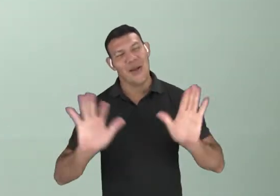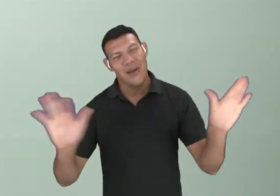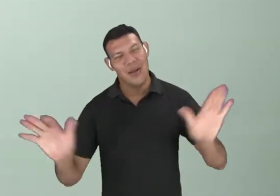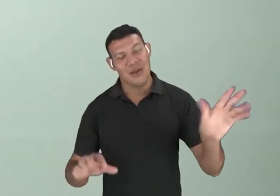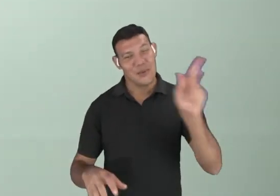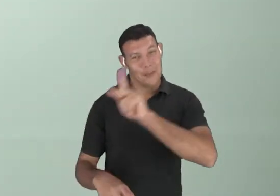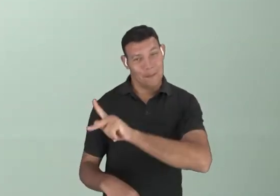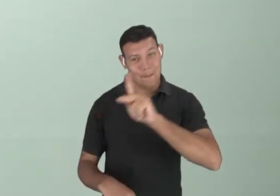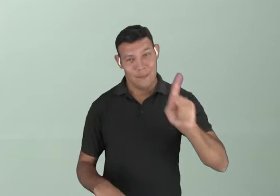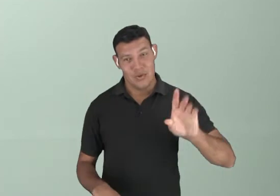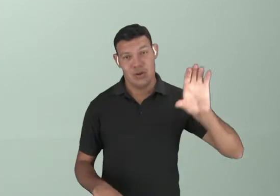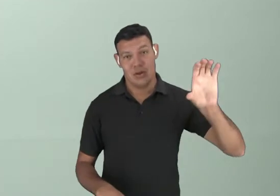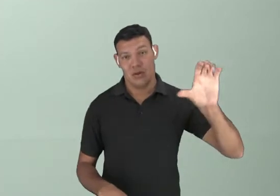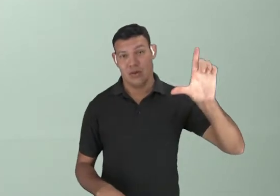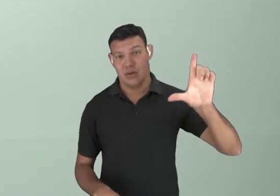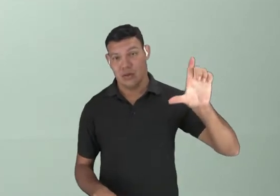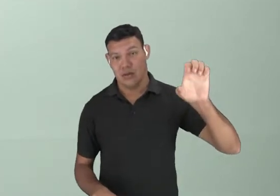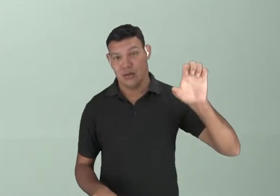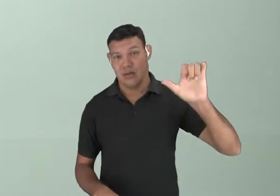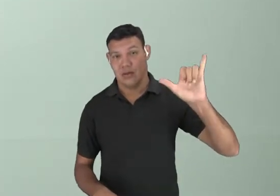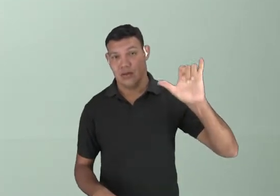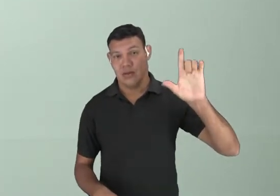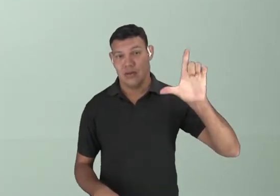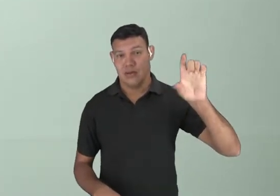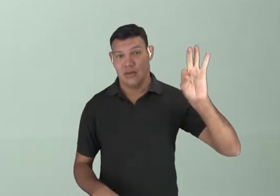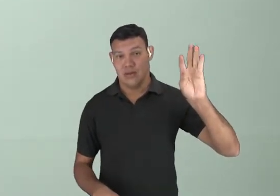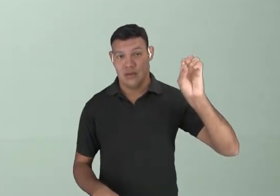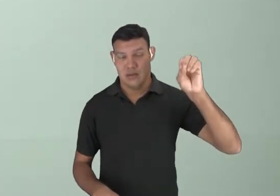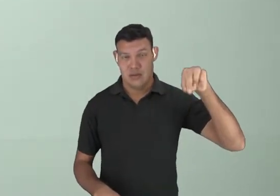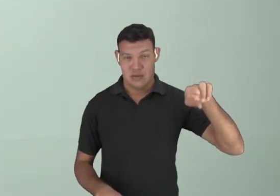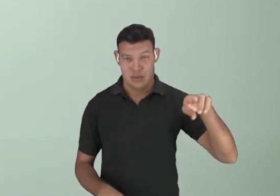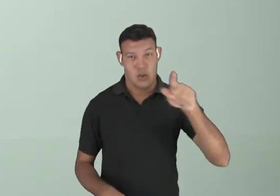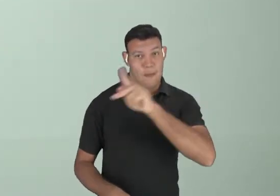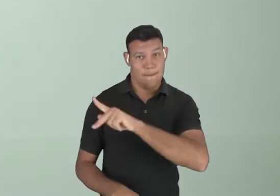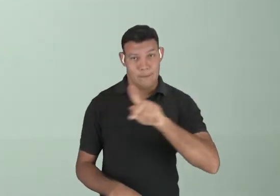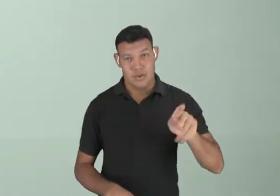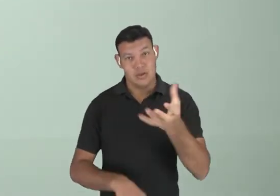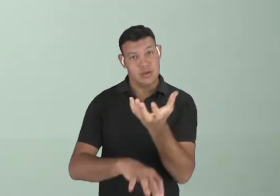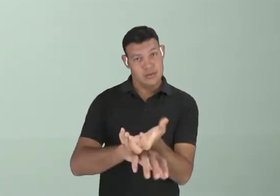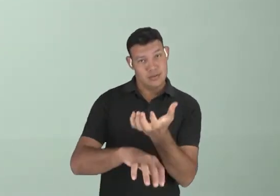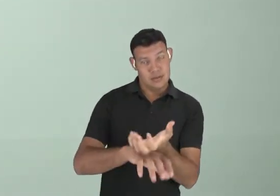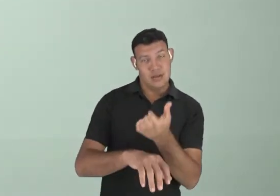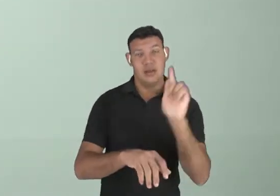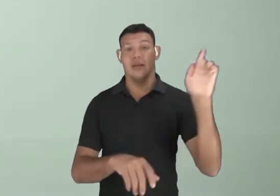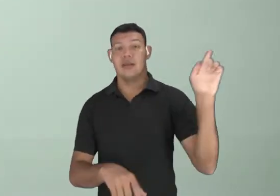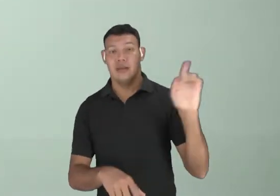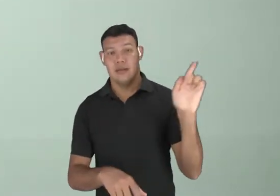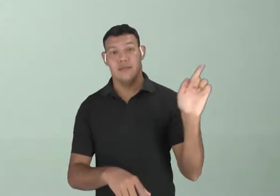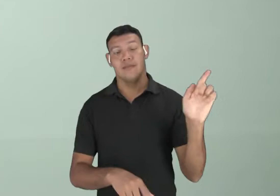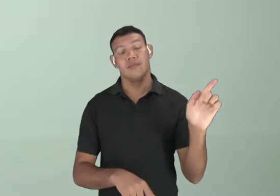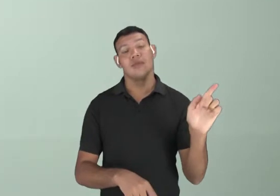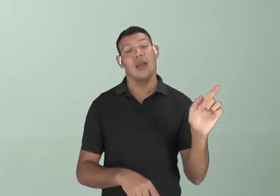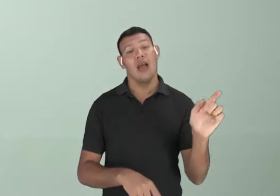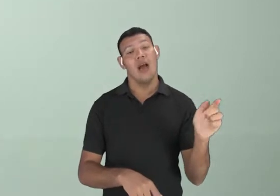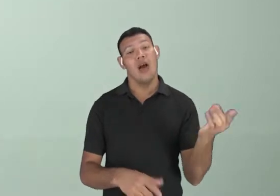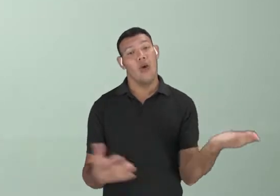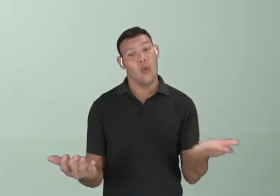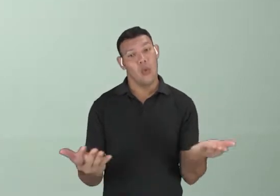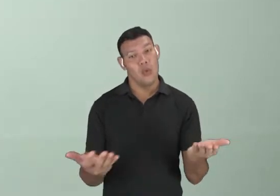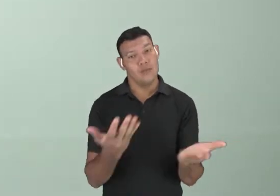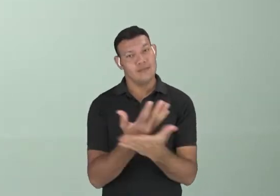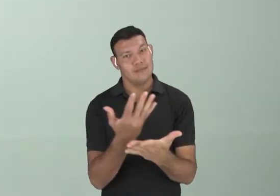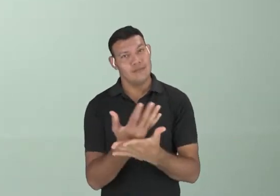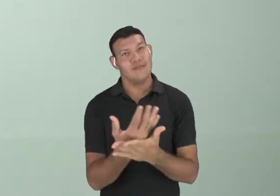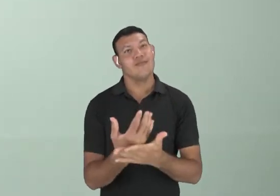Olá, meu nome é Cleilton Amaral, professor de Geografia. E o nosso estudo de hoje é voltado para os alunos do 7º ano